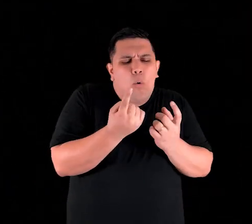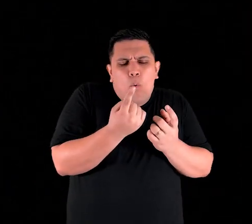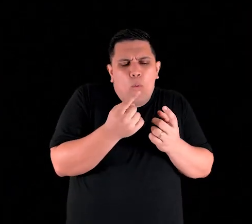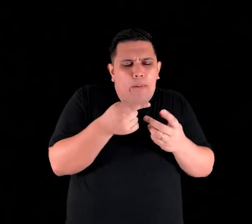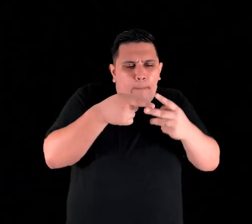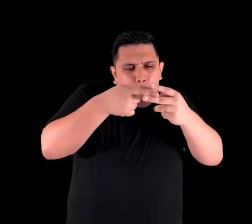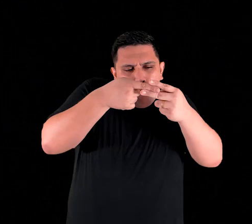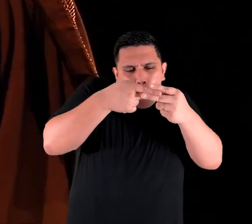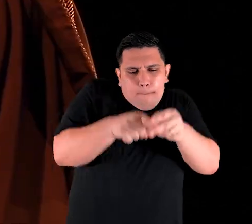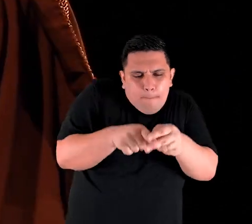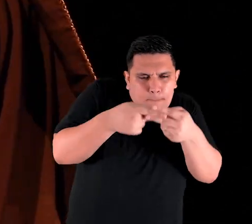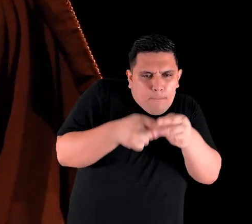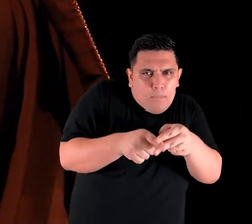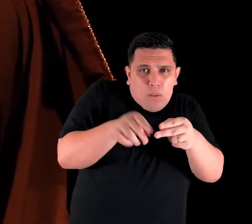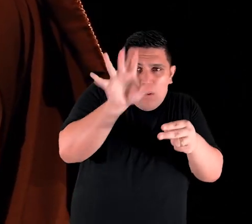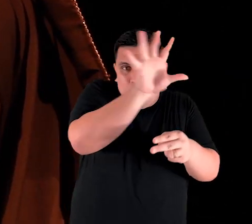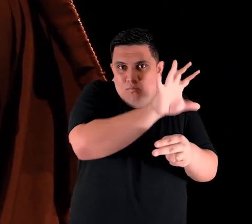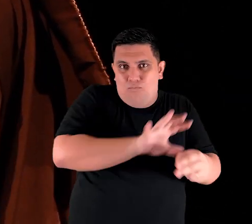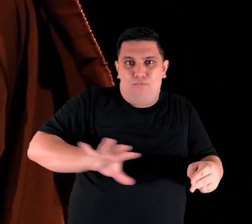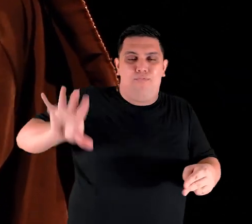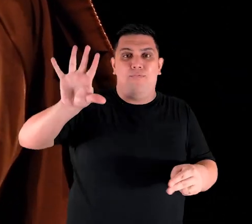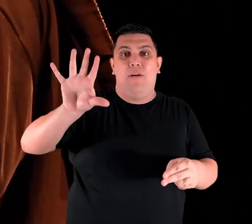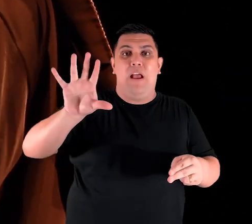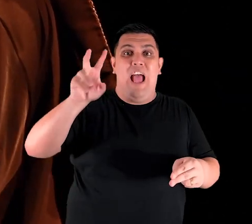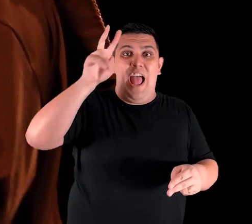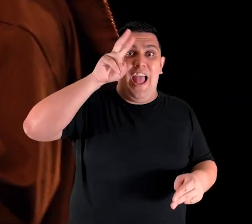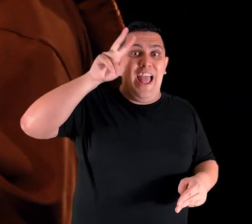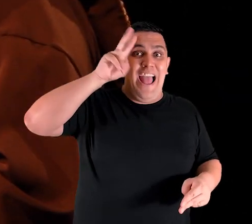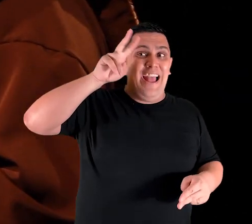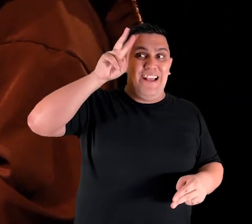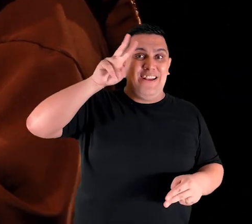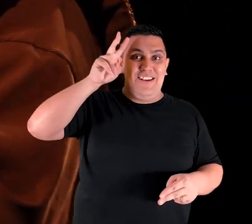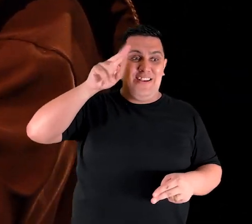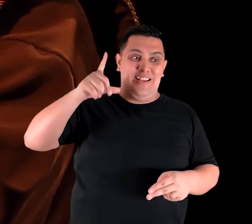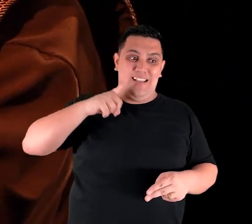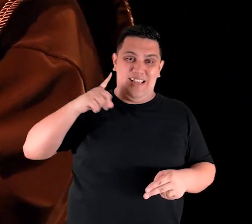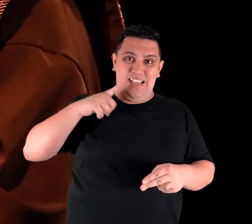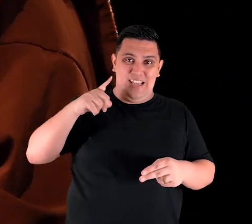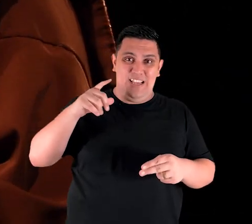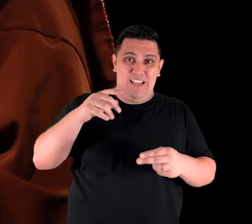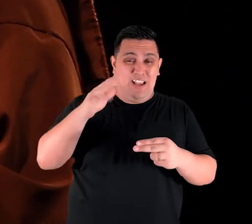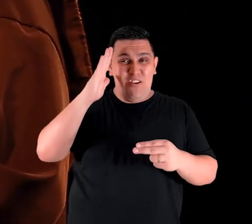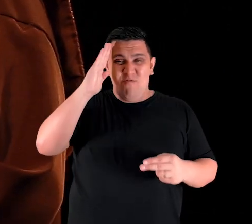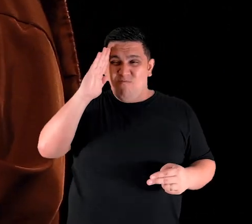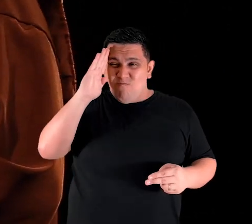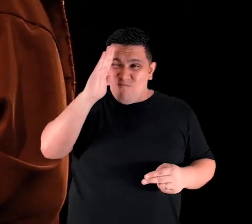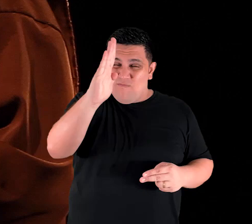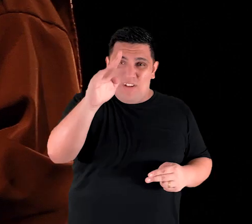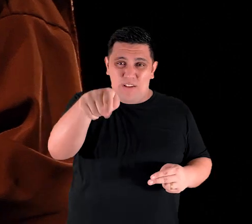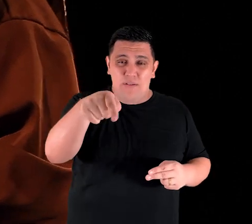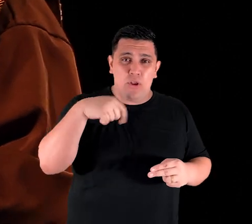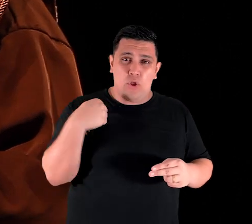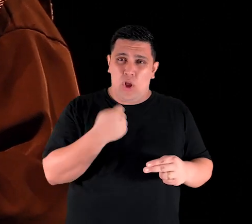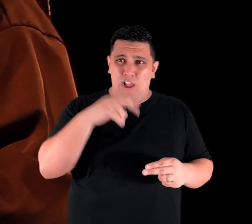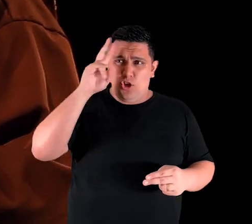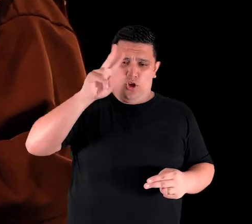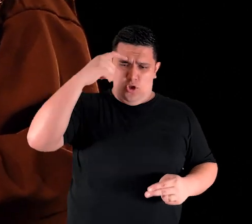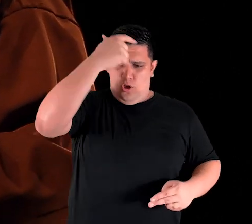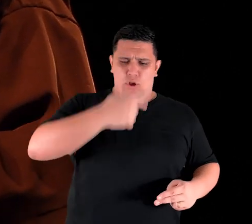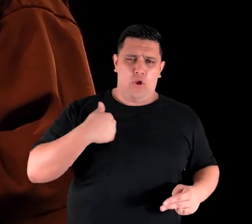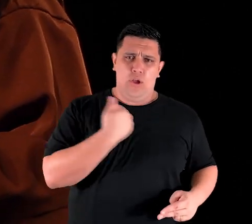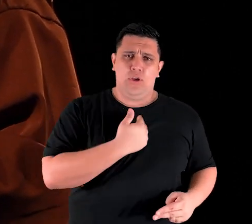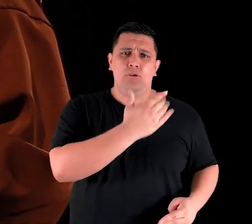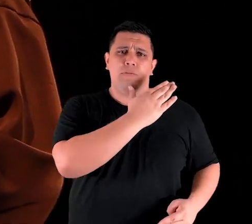na engrenagem. A história, ela nos coloca primordialmente como